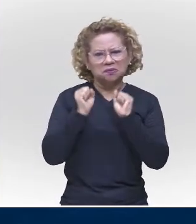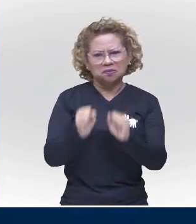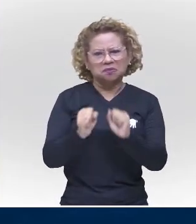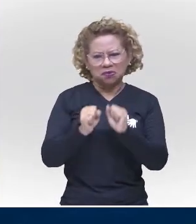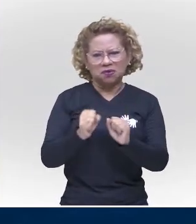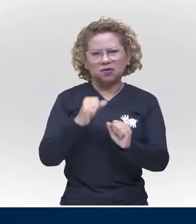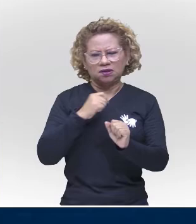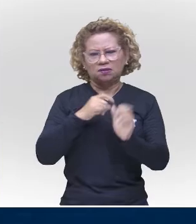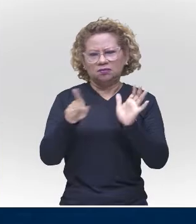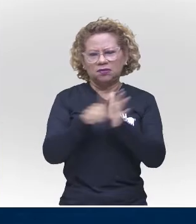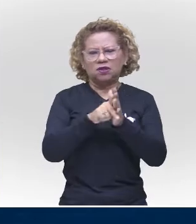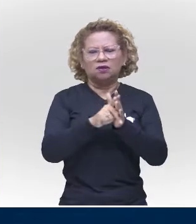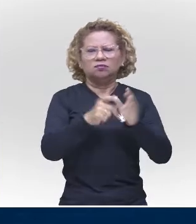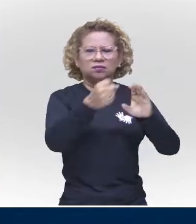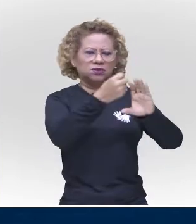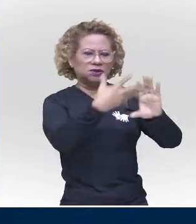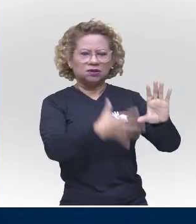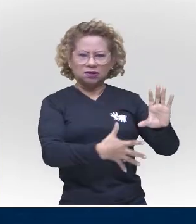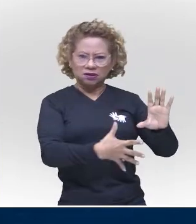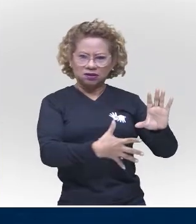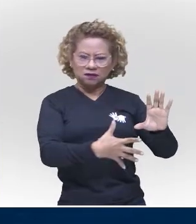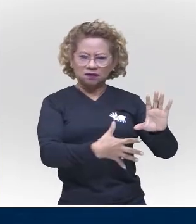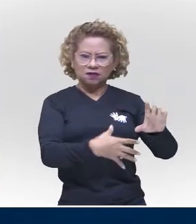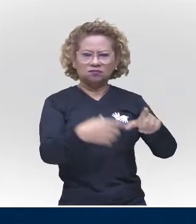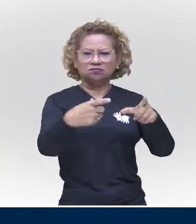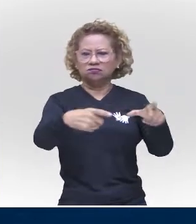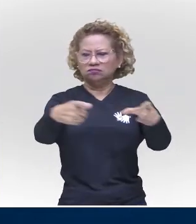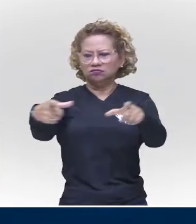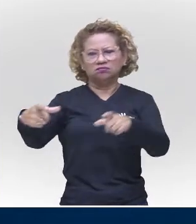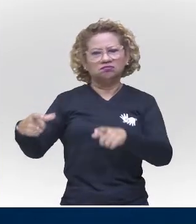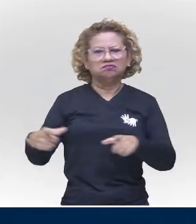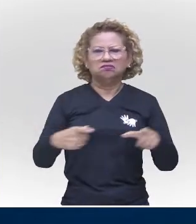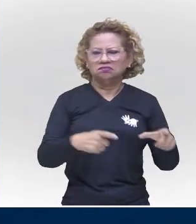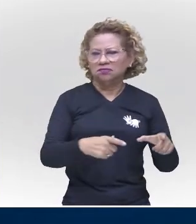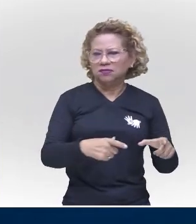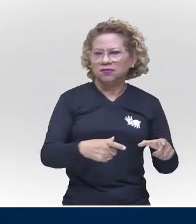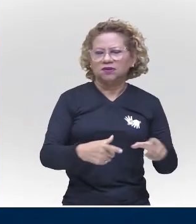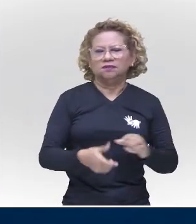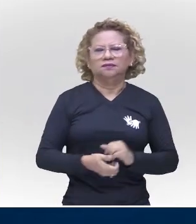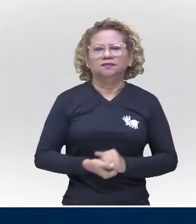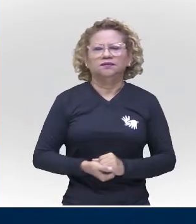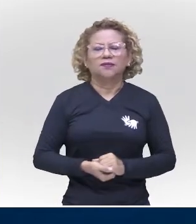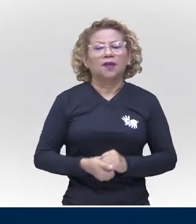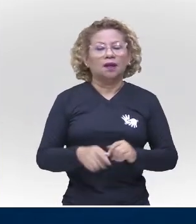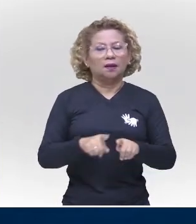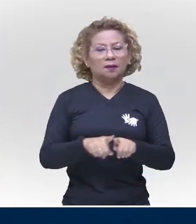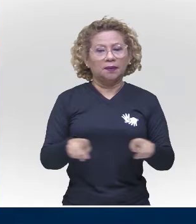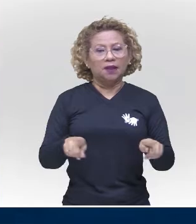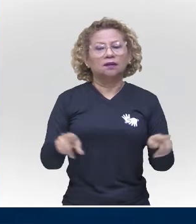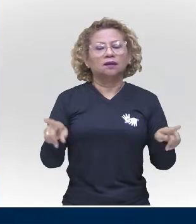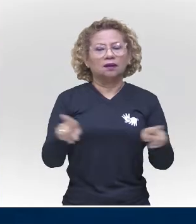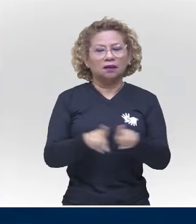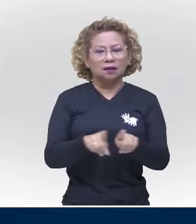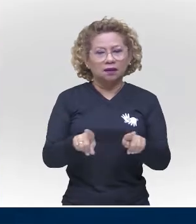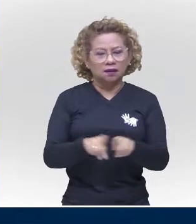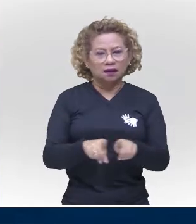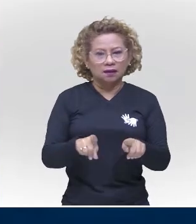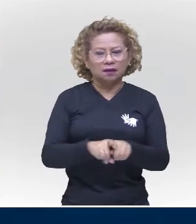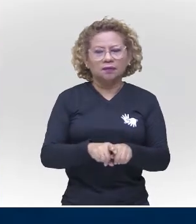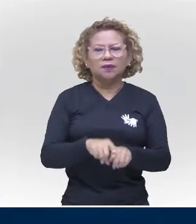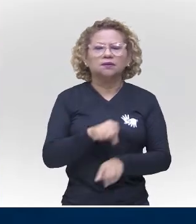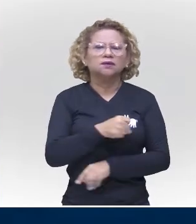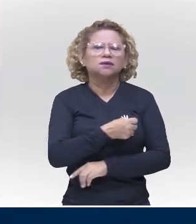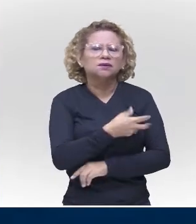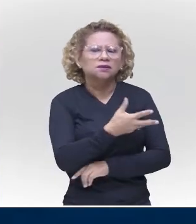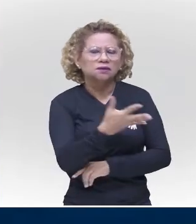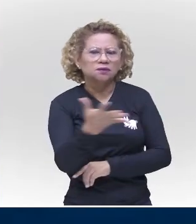classificados de acordo com o seu local, de quadra, de campo, de areia, gelo, água, mas também pela quantidade